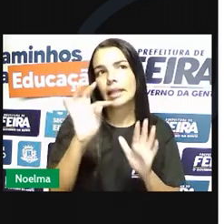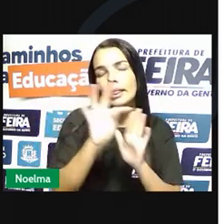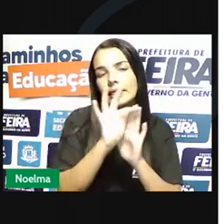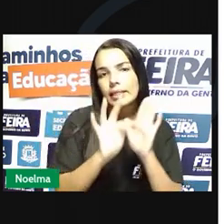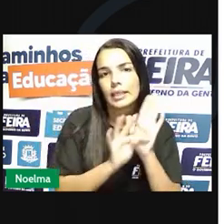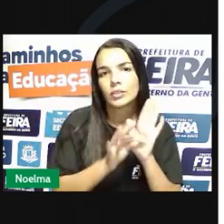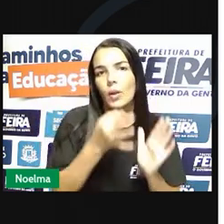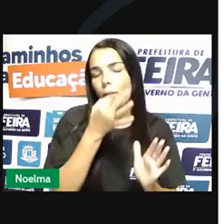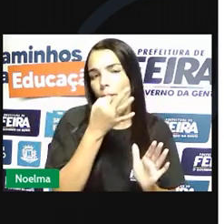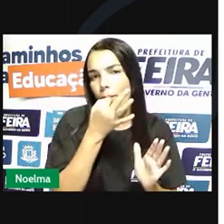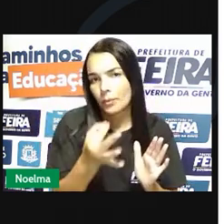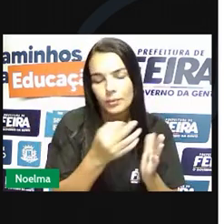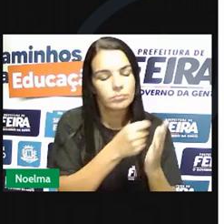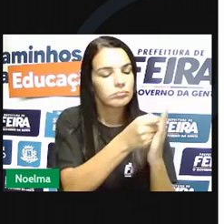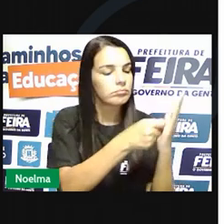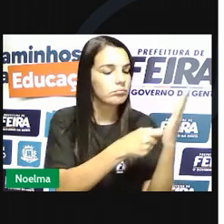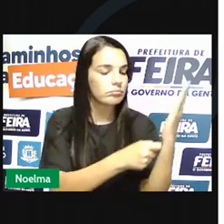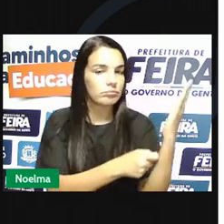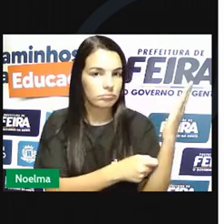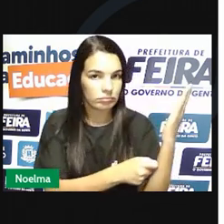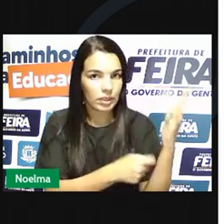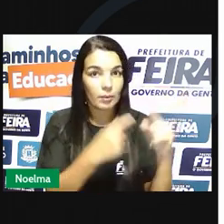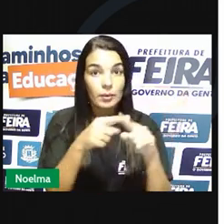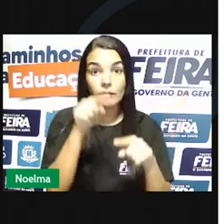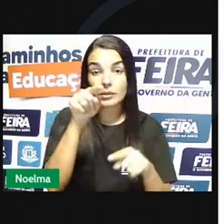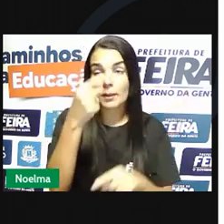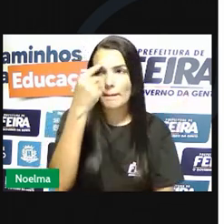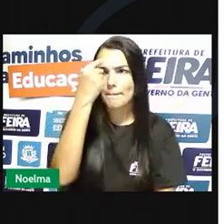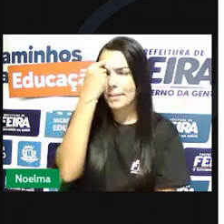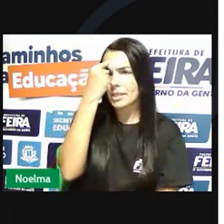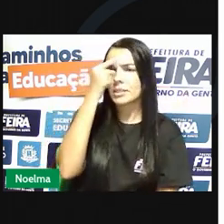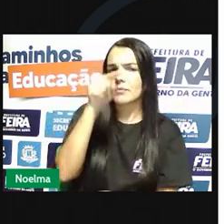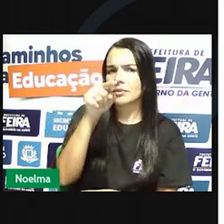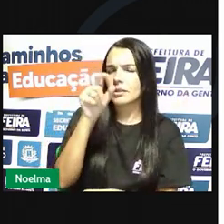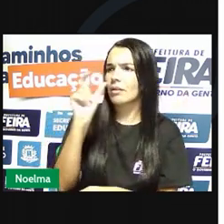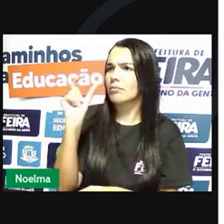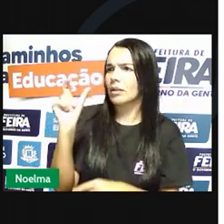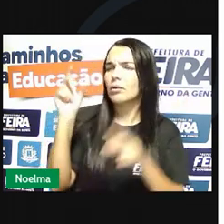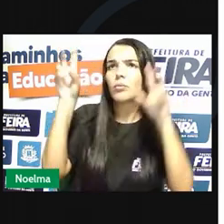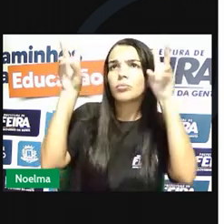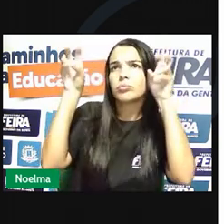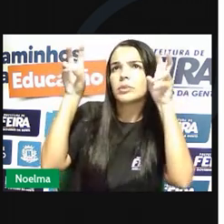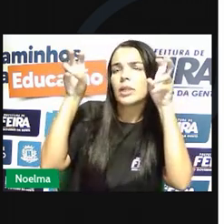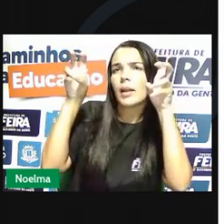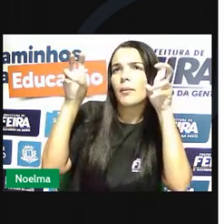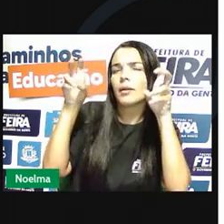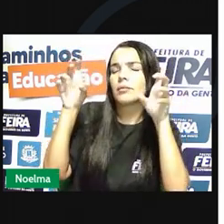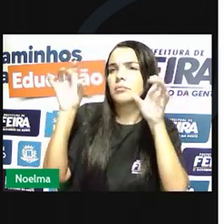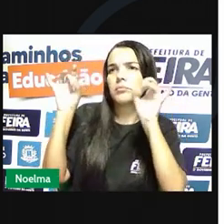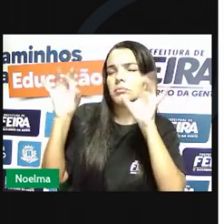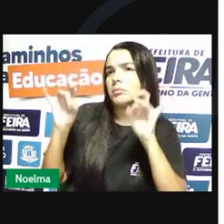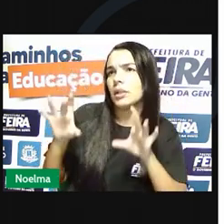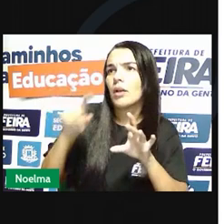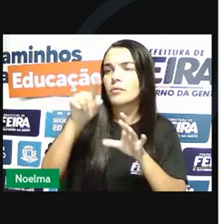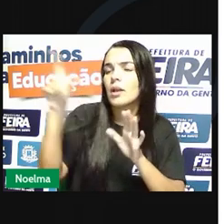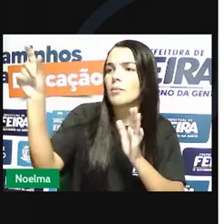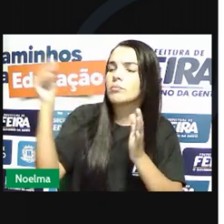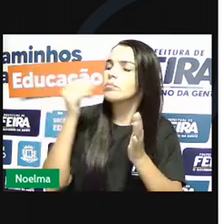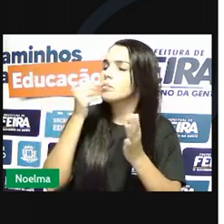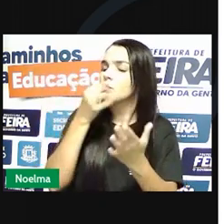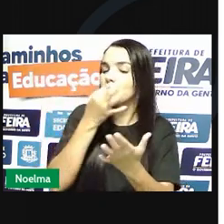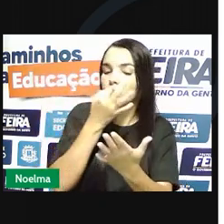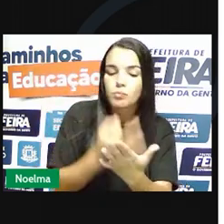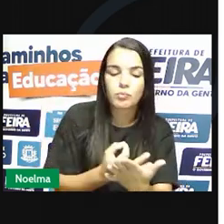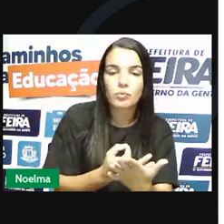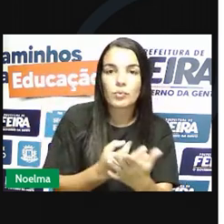você apresenta um ponto de vista, o que você pensa, sobre algum tema específico. Que é normalmente que aparece nas redações aí, Enem, por